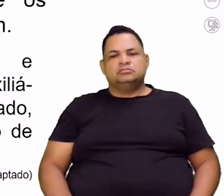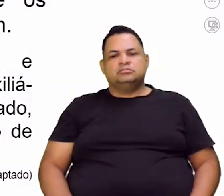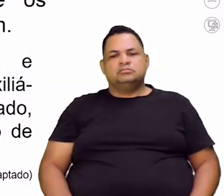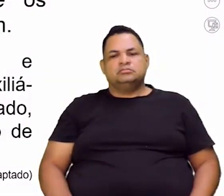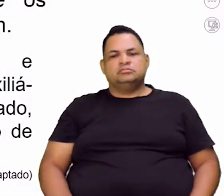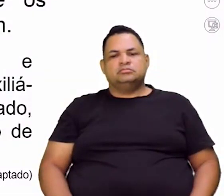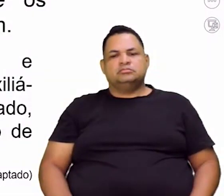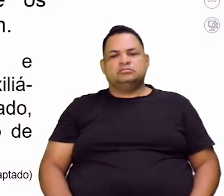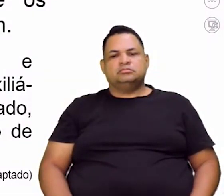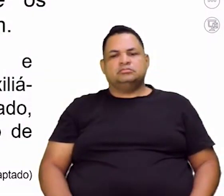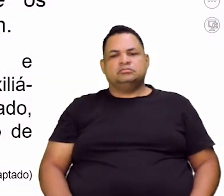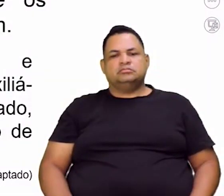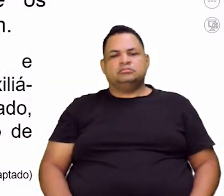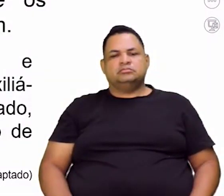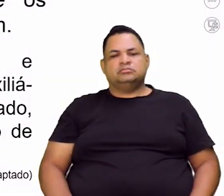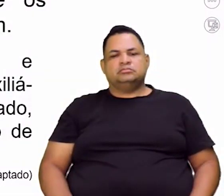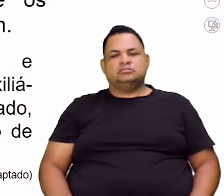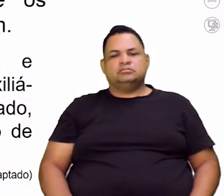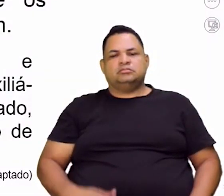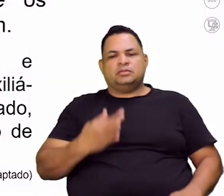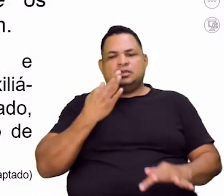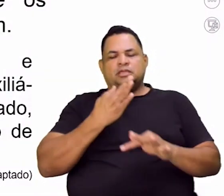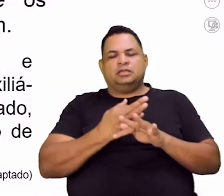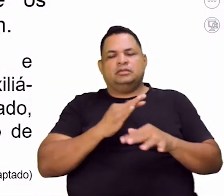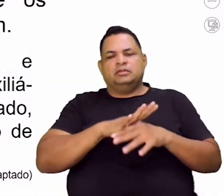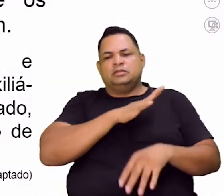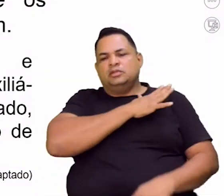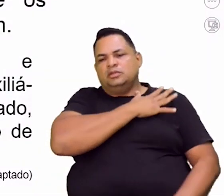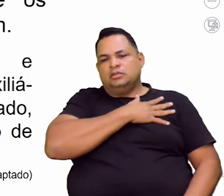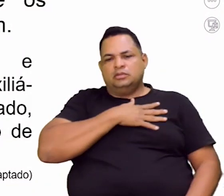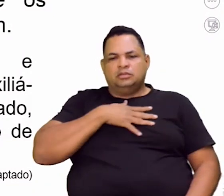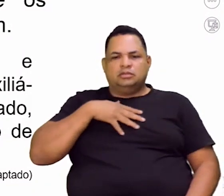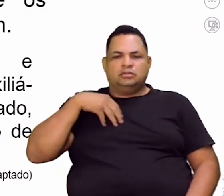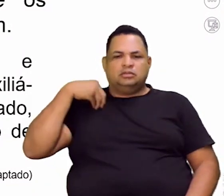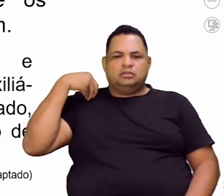Então veja bem. A física aristotélica